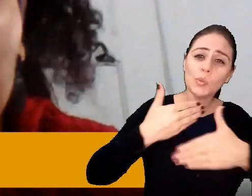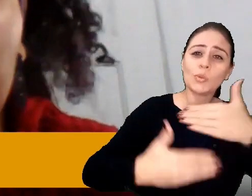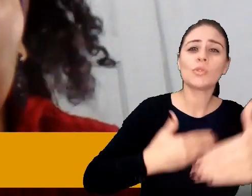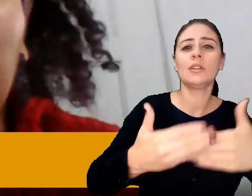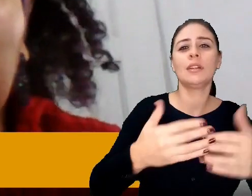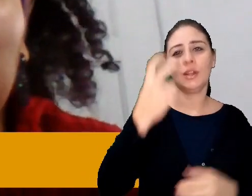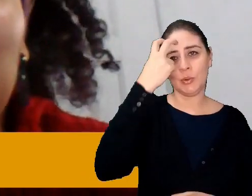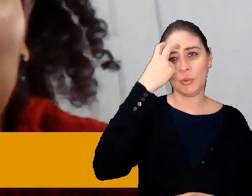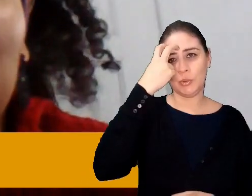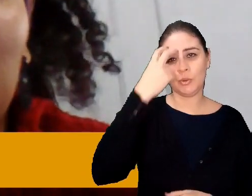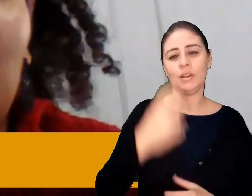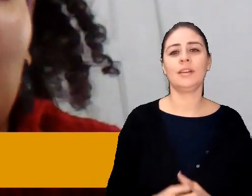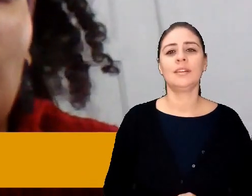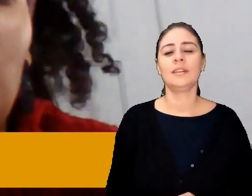continuidade, né?